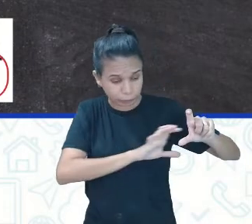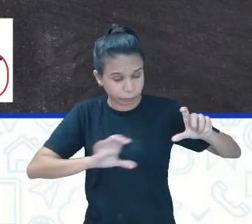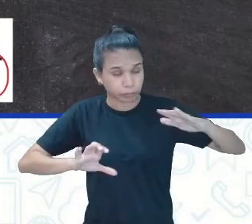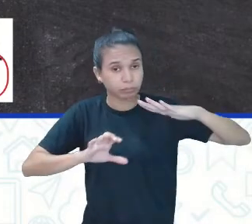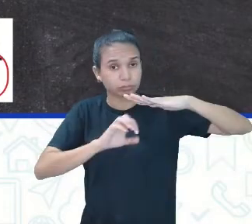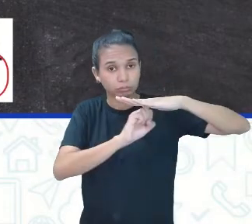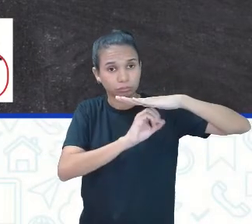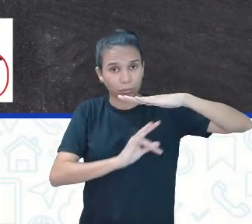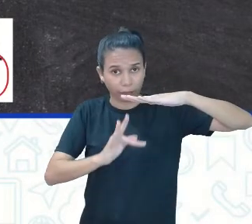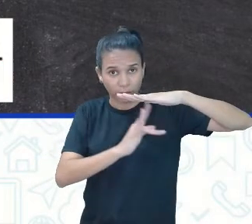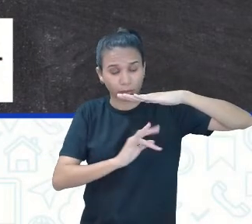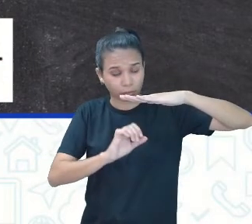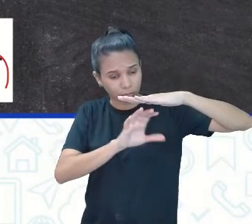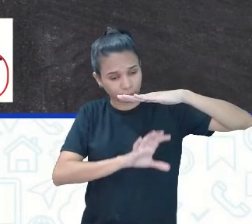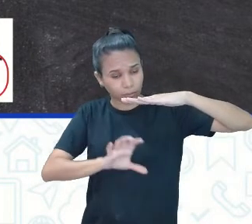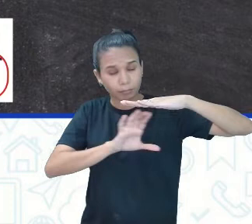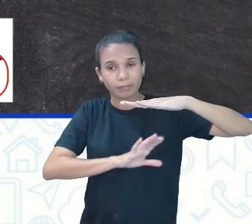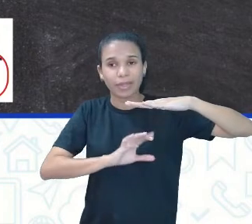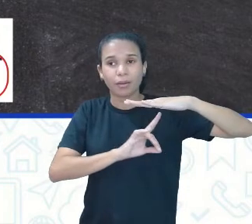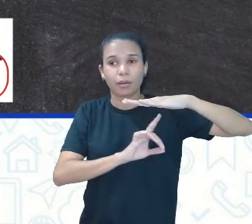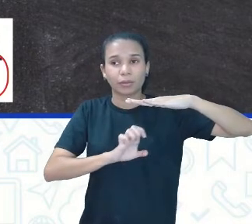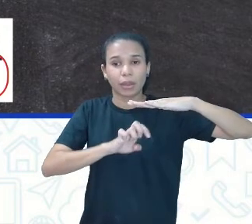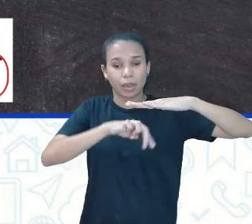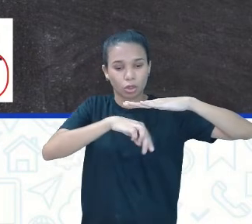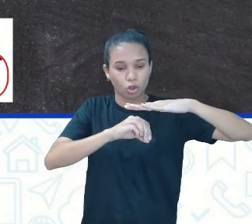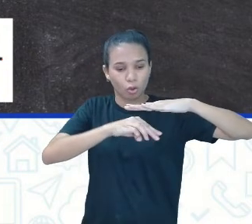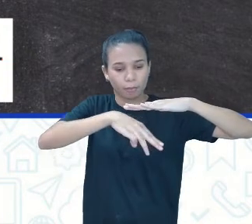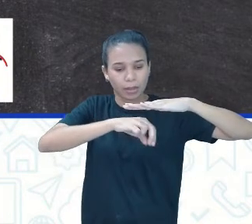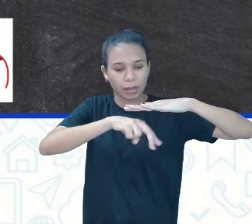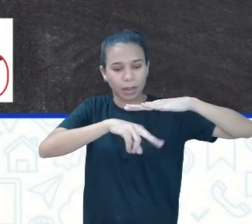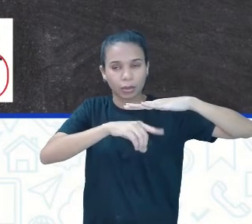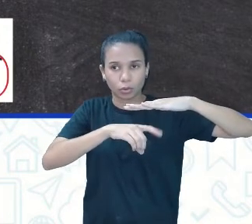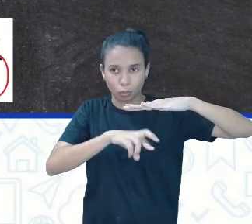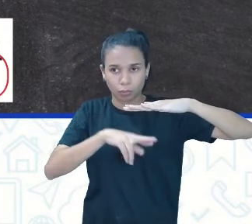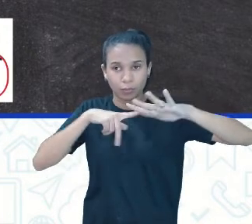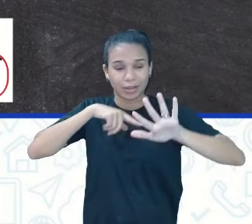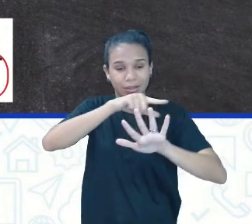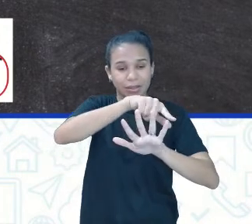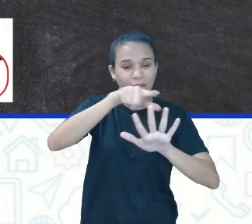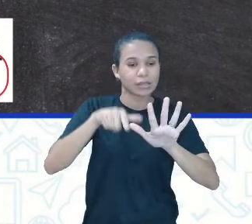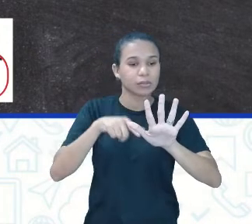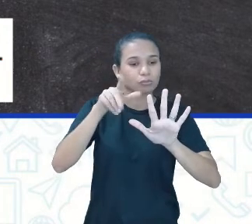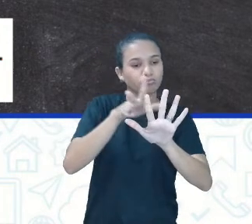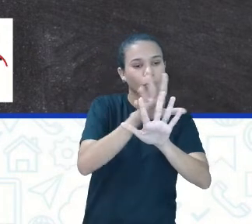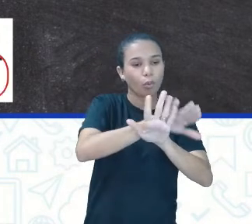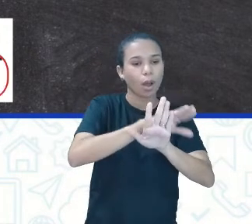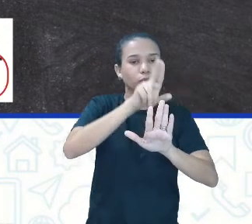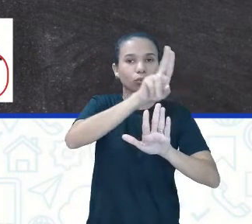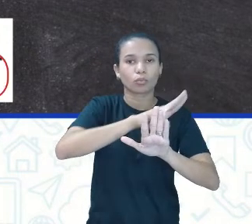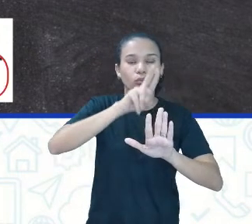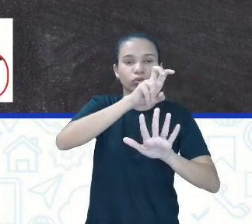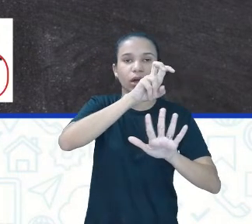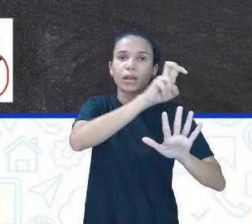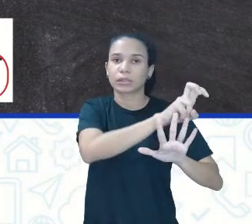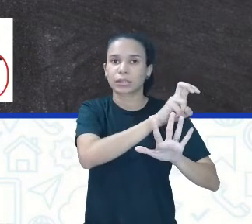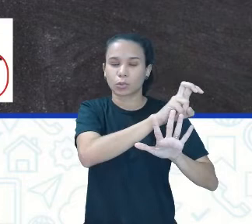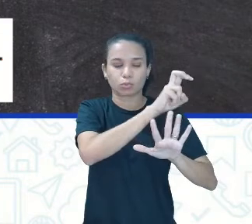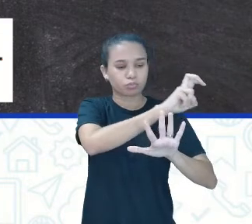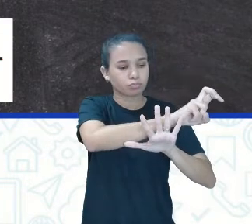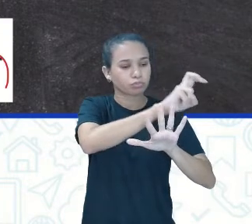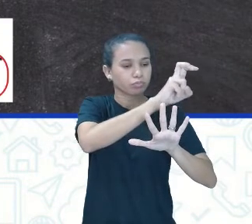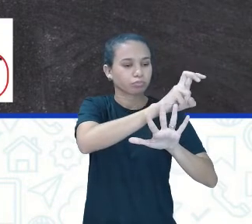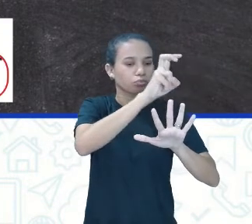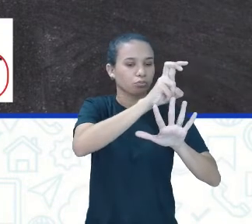os denominadores. Nesse caso aqui, ó, das 5 frações, 4 tem um número de baixo, ou seja, tem um